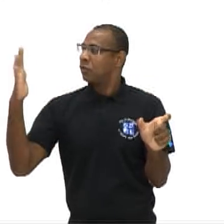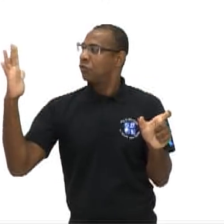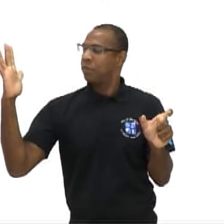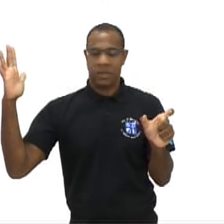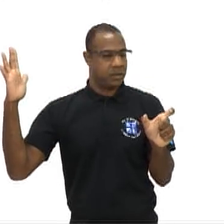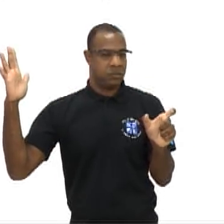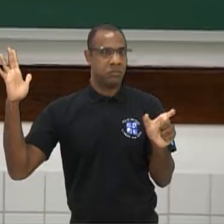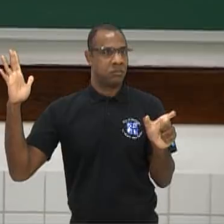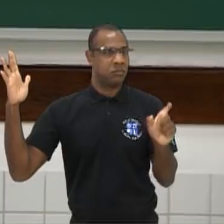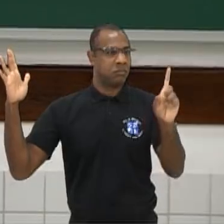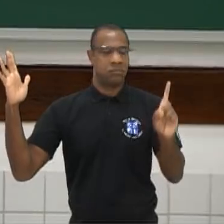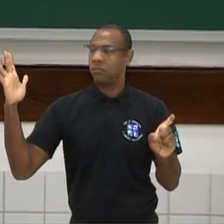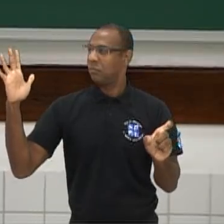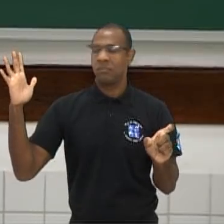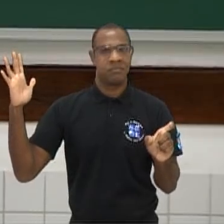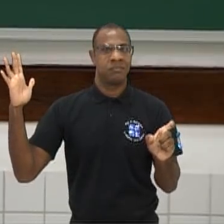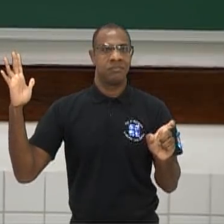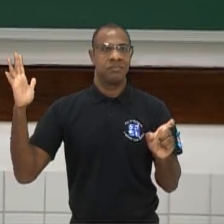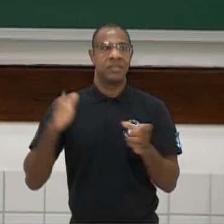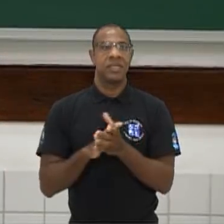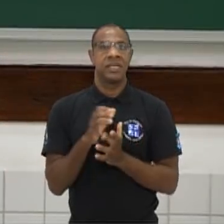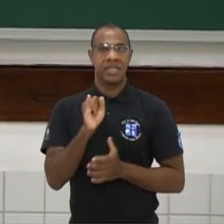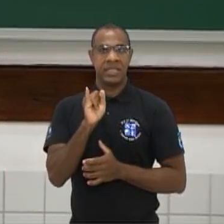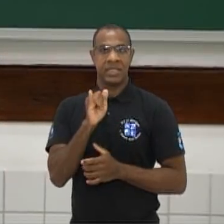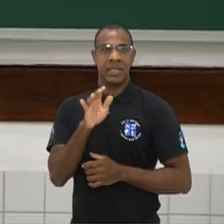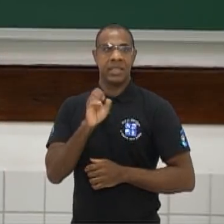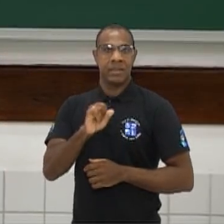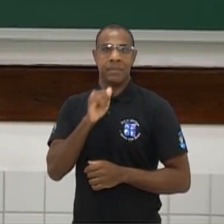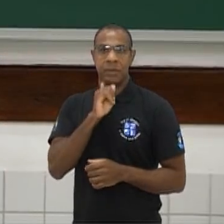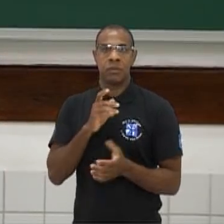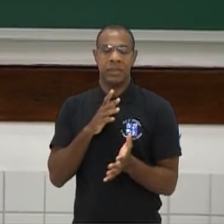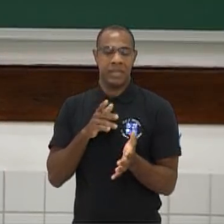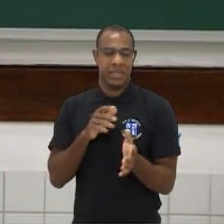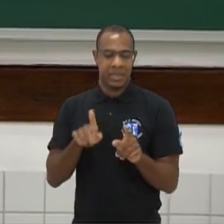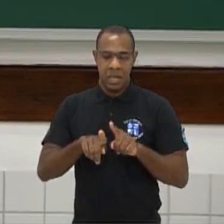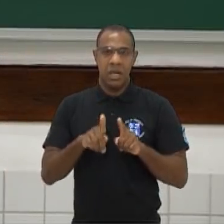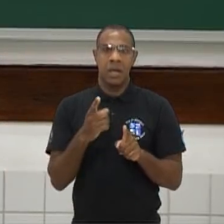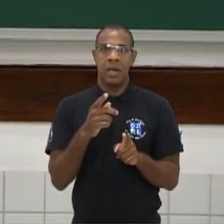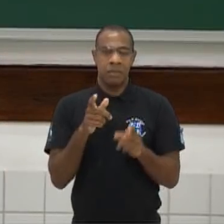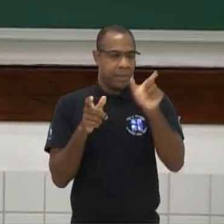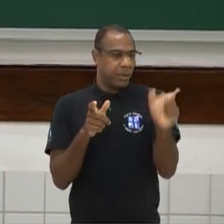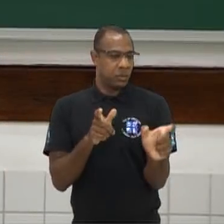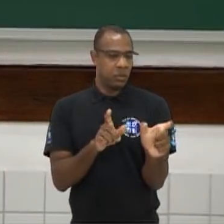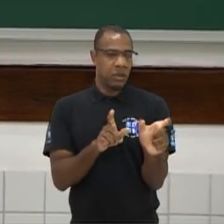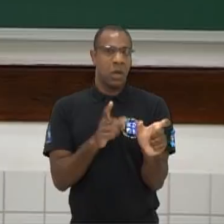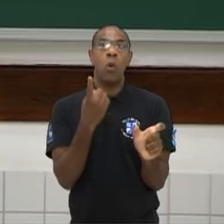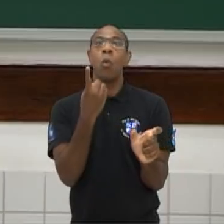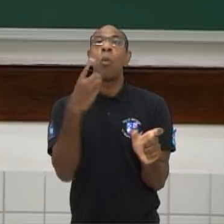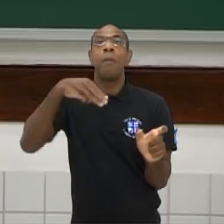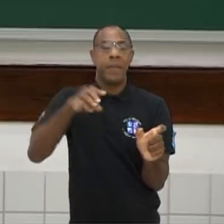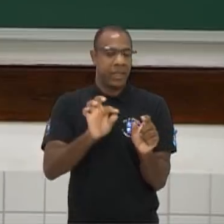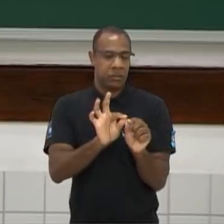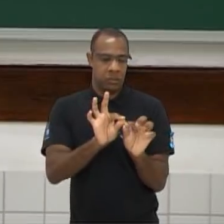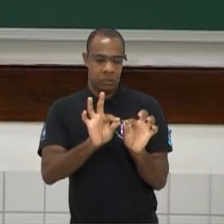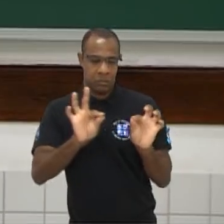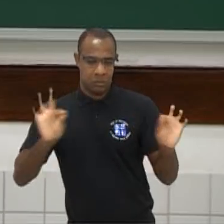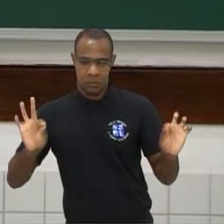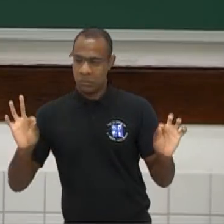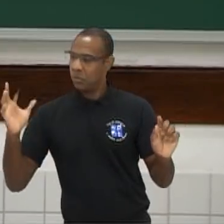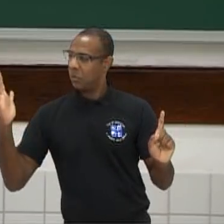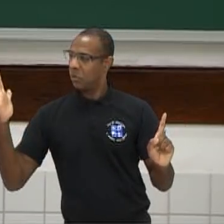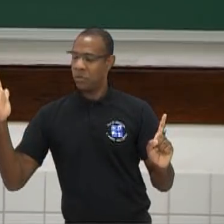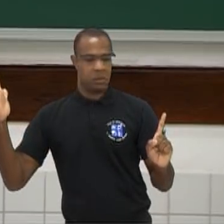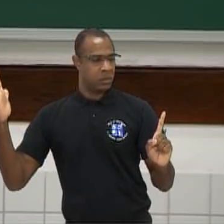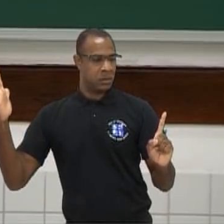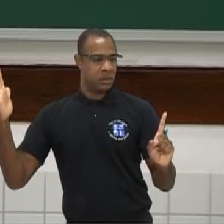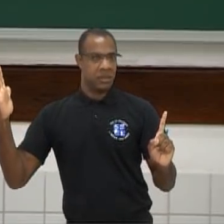aqui imaginamos a seguinte situação: se a pessoa se encontra a 1 metro do espelho, a sua imagem estará a 1 metro, vamos dizer assim, para